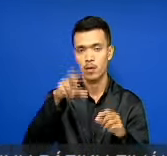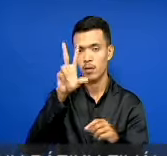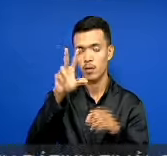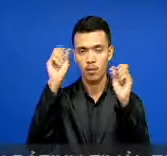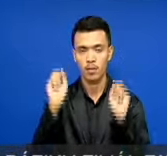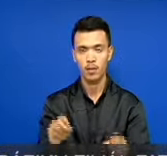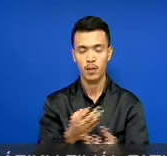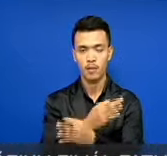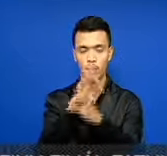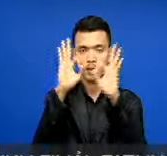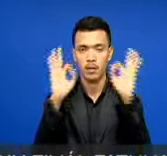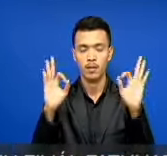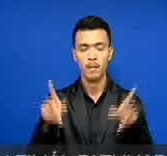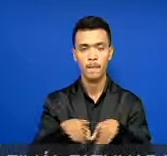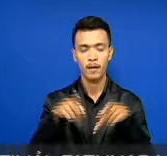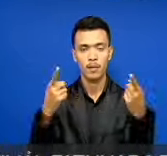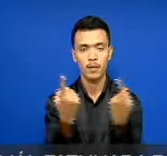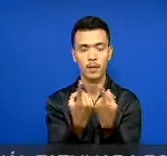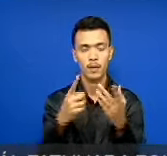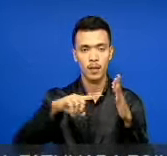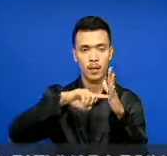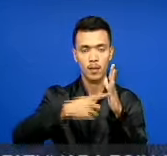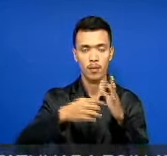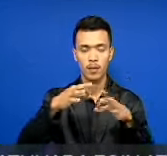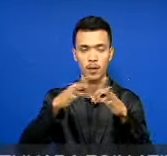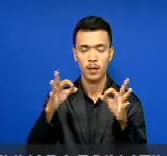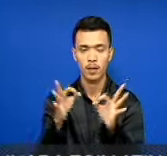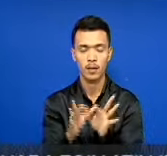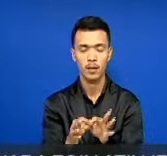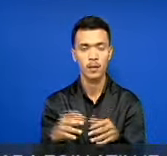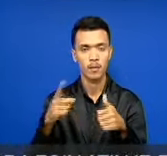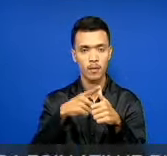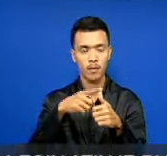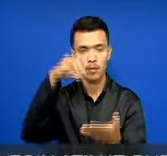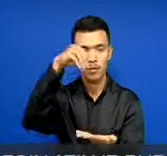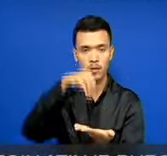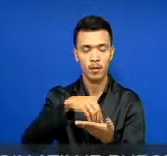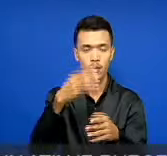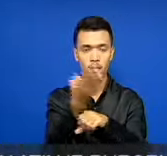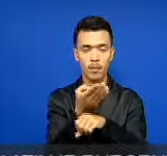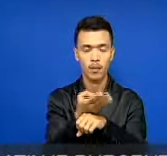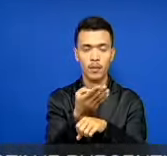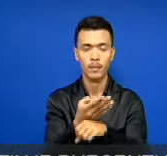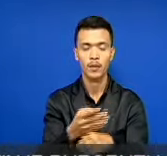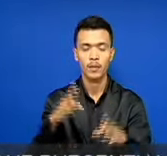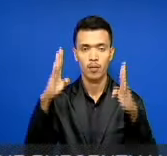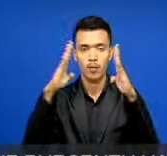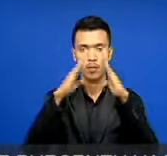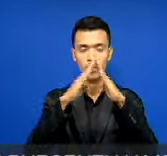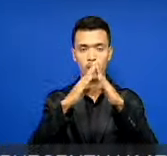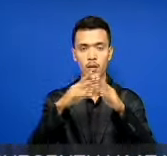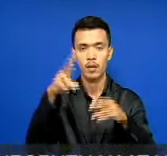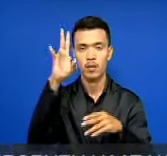finaliza. Companhia Lei Cursi, hahu ke ona, fundasi, no hada ona baki, ba uma ho medida,